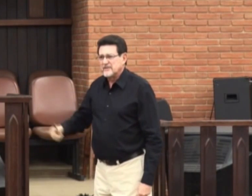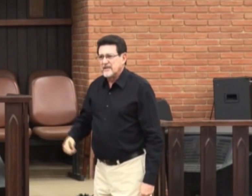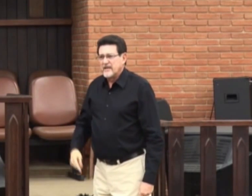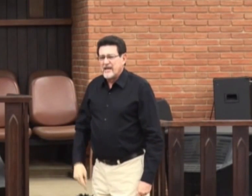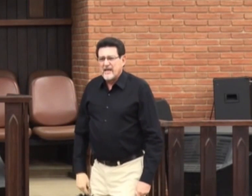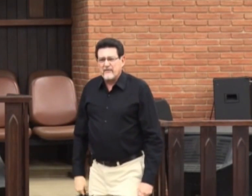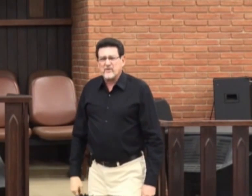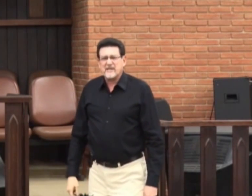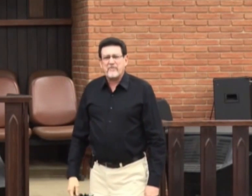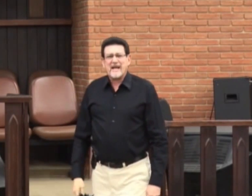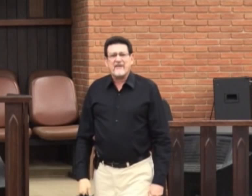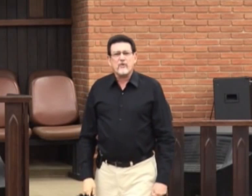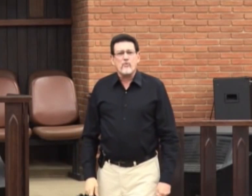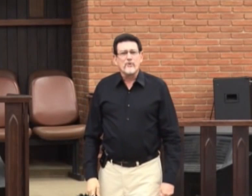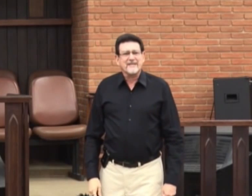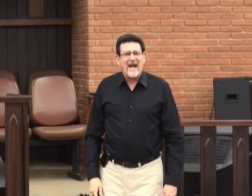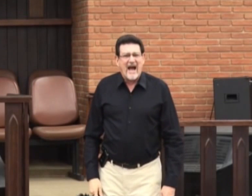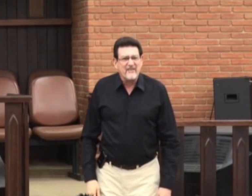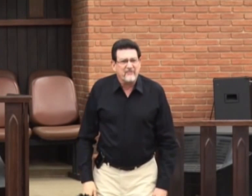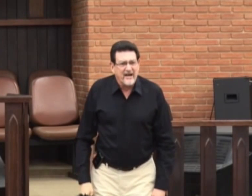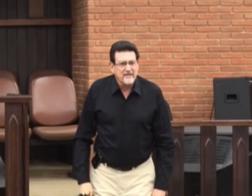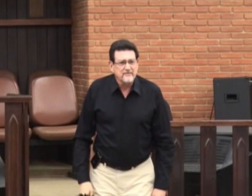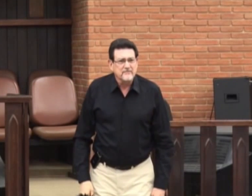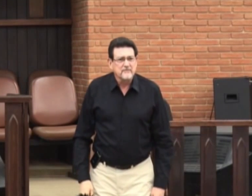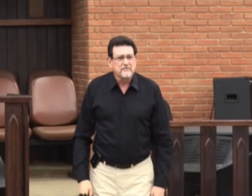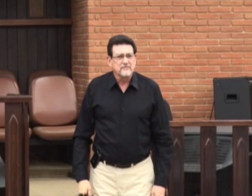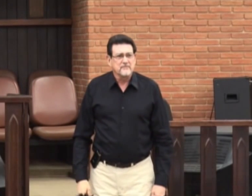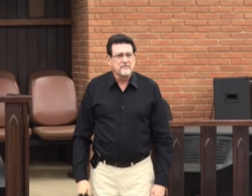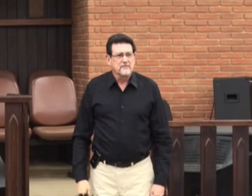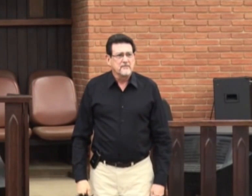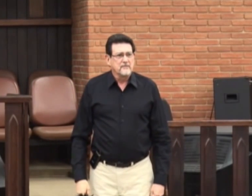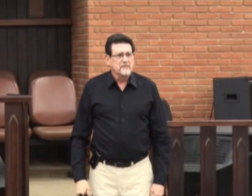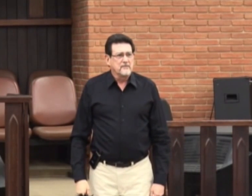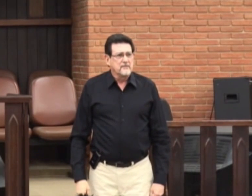tantos, e você pregava com muita raiva.